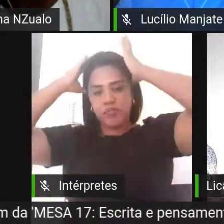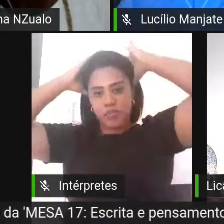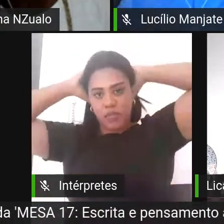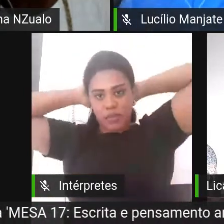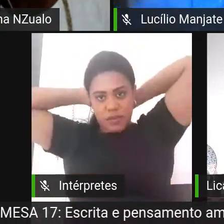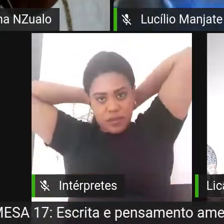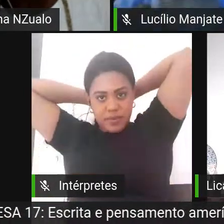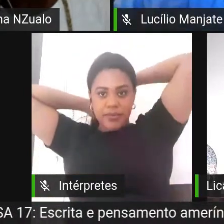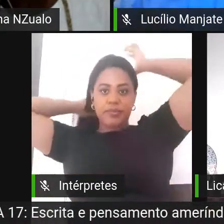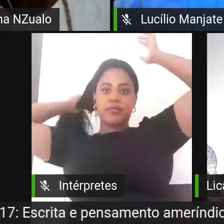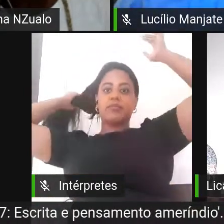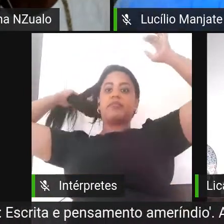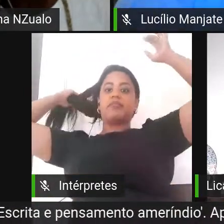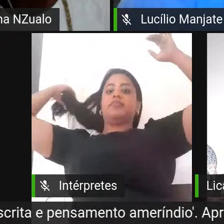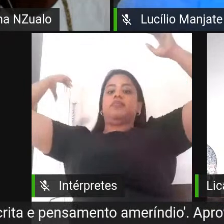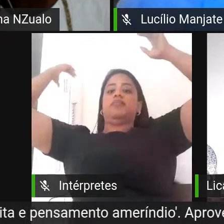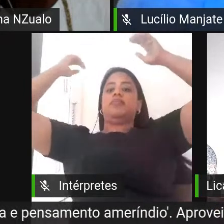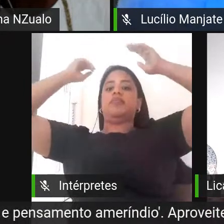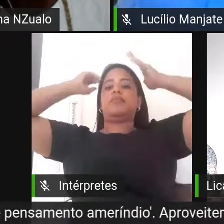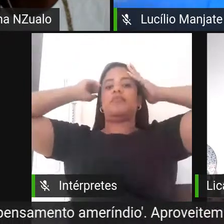escritor jovem, não é?